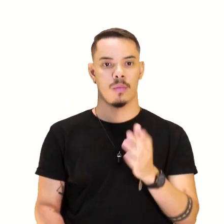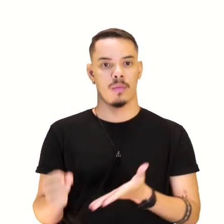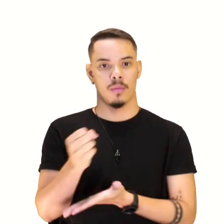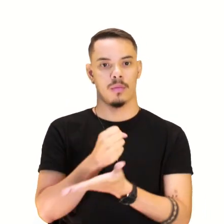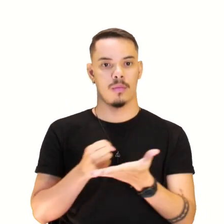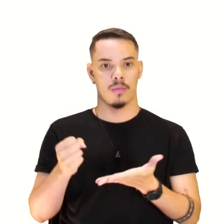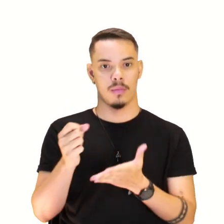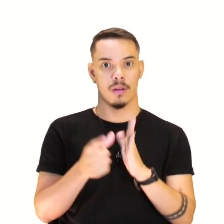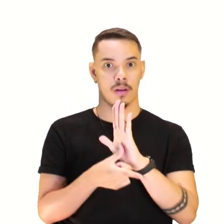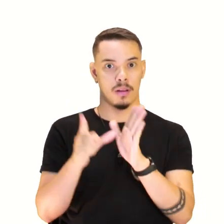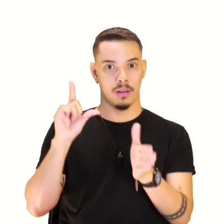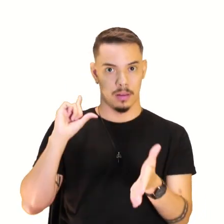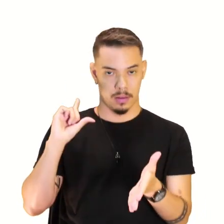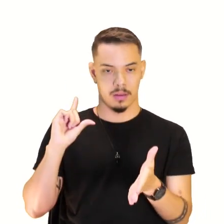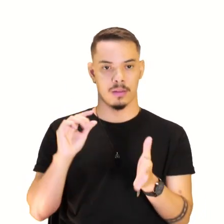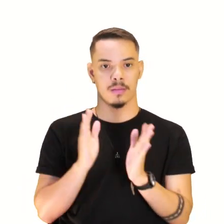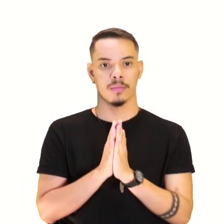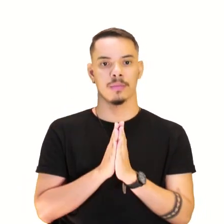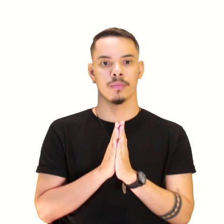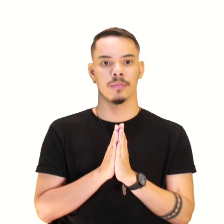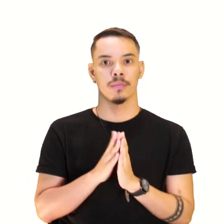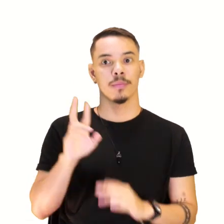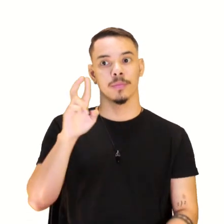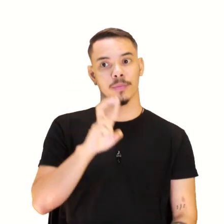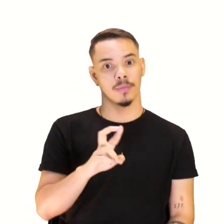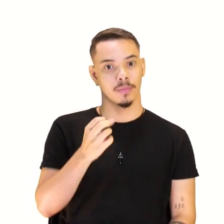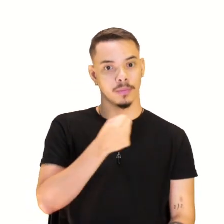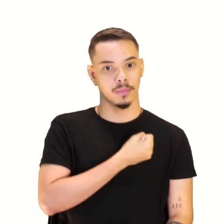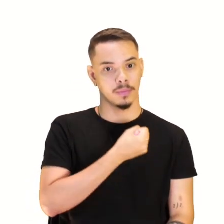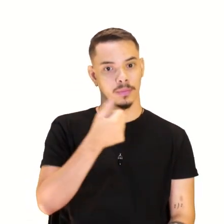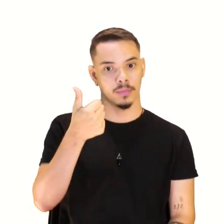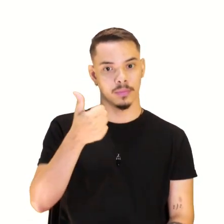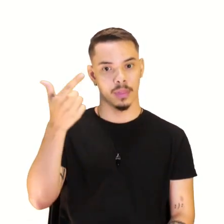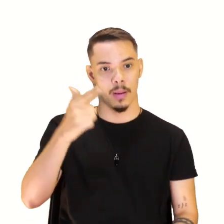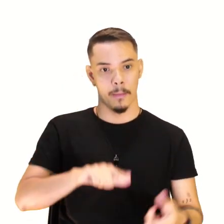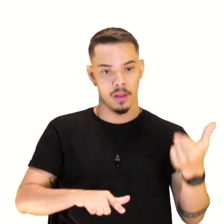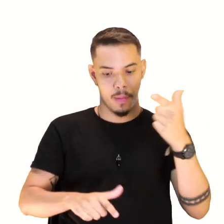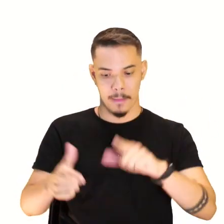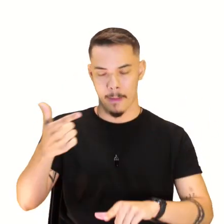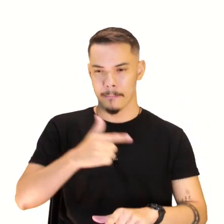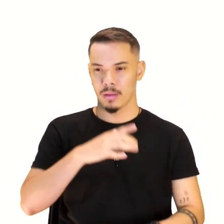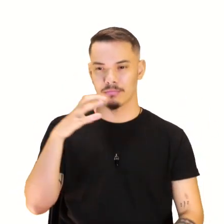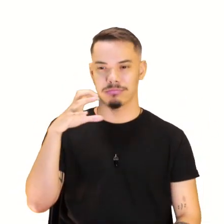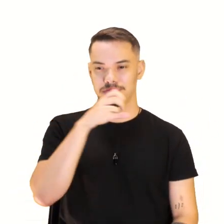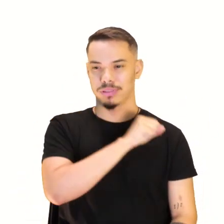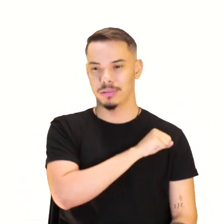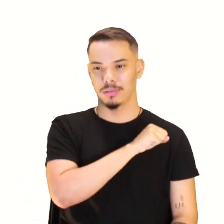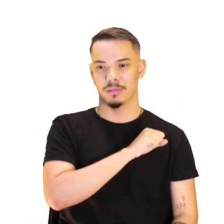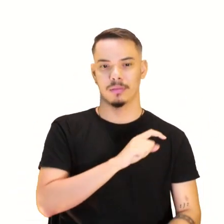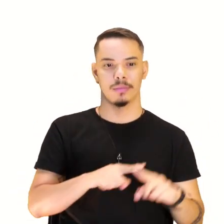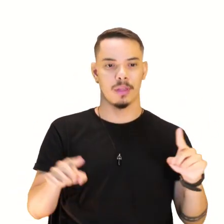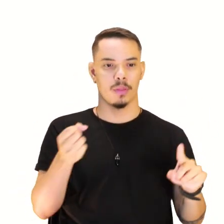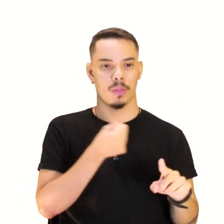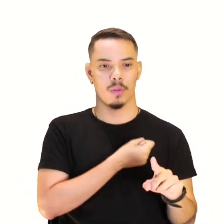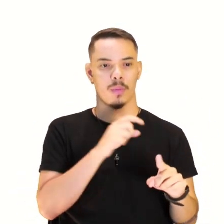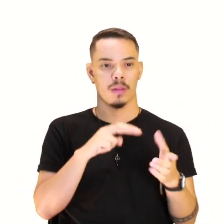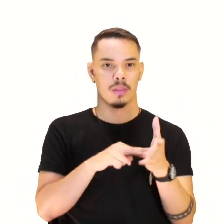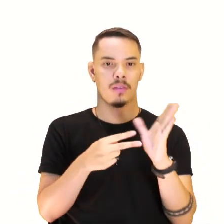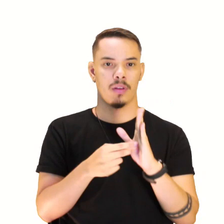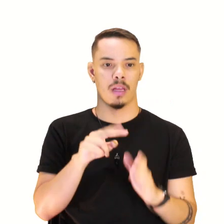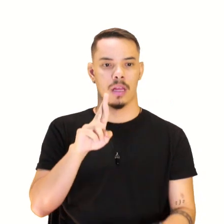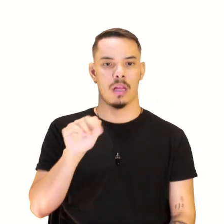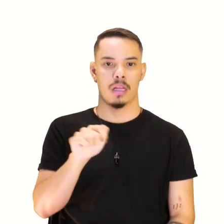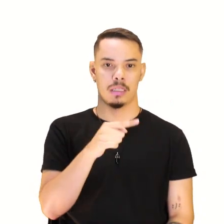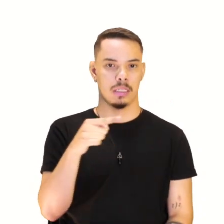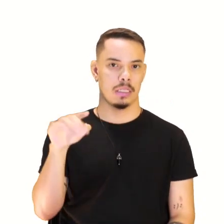termo anterior, né? Isso. Isso. Observe que o número 1 se repete de forma constante. Então, esse número é a nossa